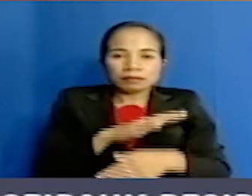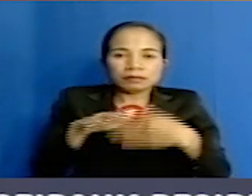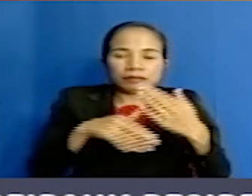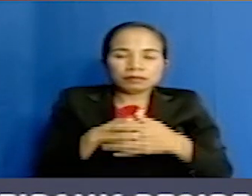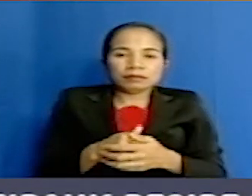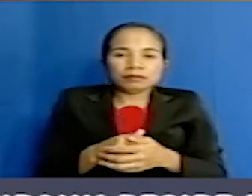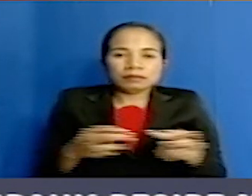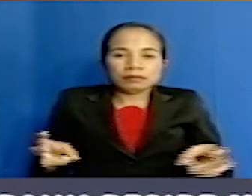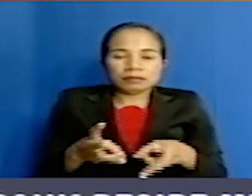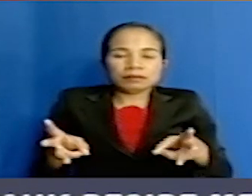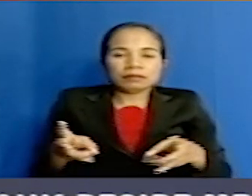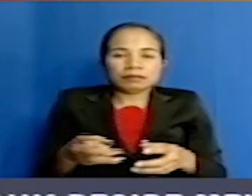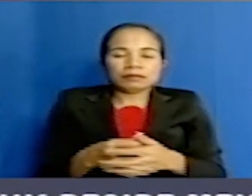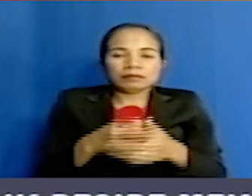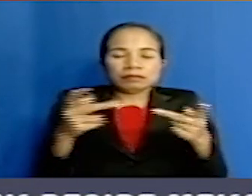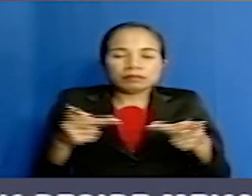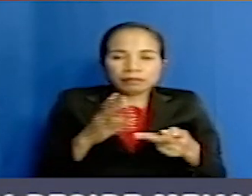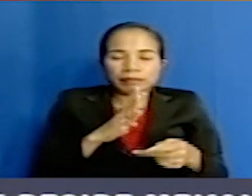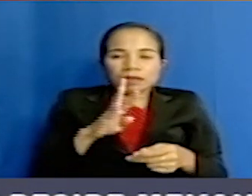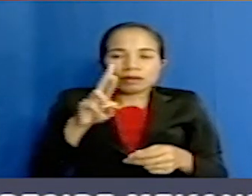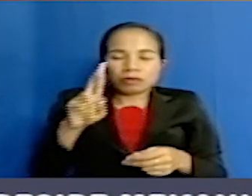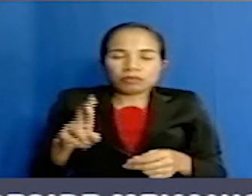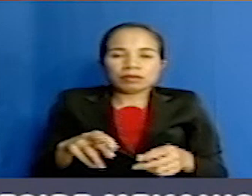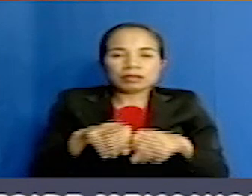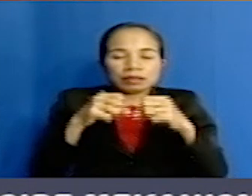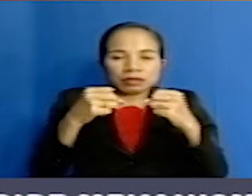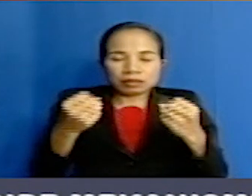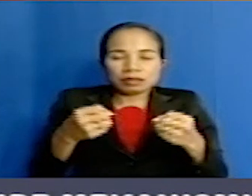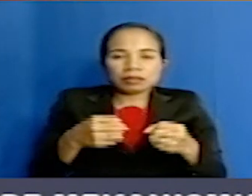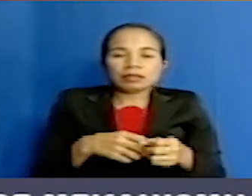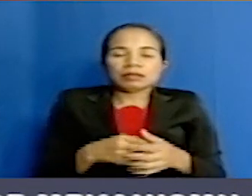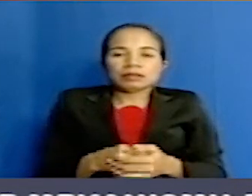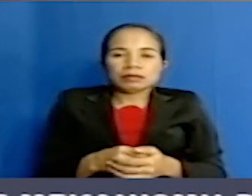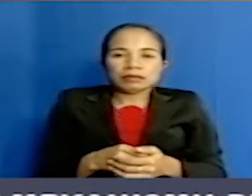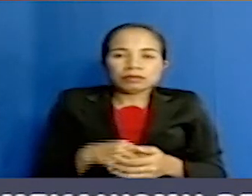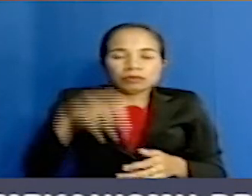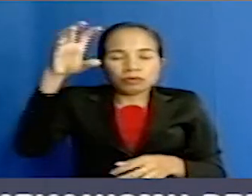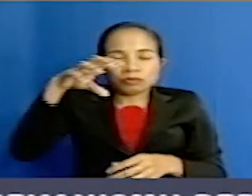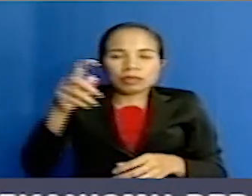Transportadores estrada no terminal Becora Miasa Koto foi em Udambote a terça-feira madrugada.